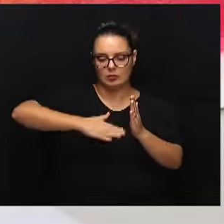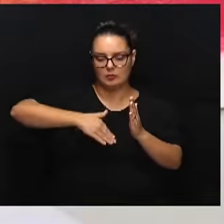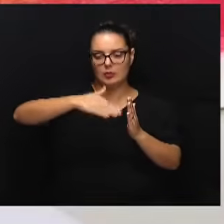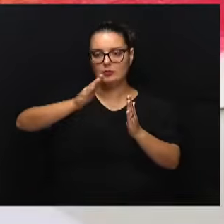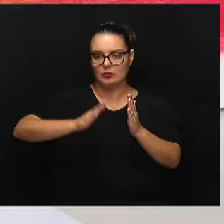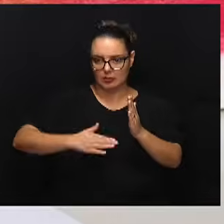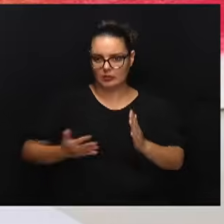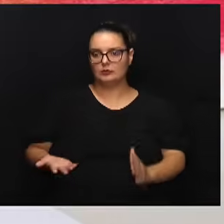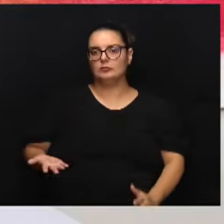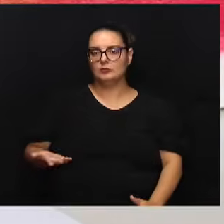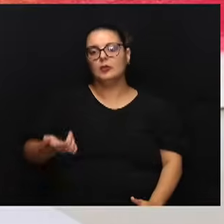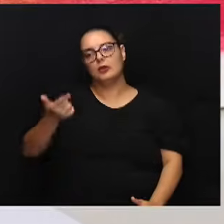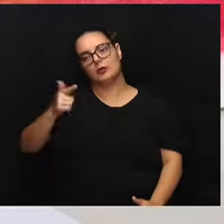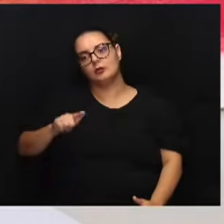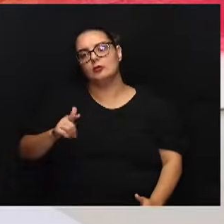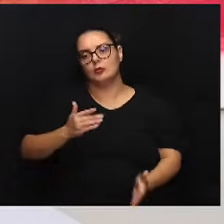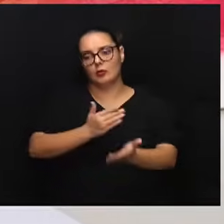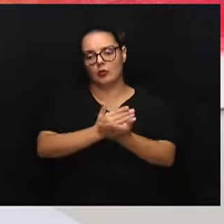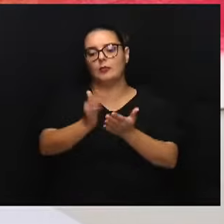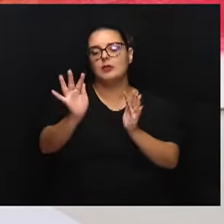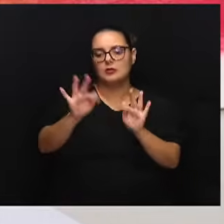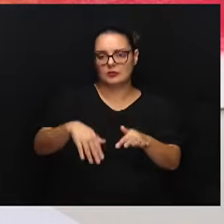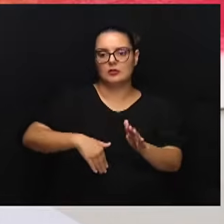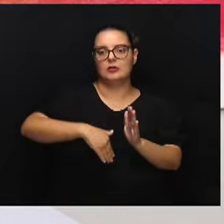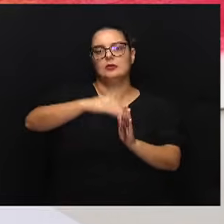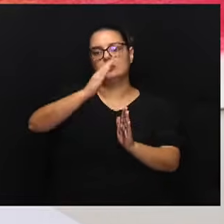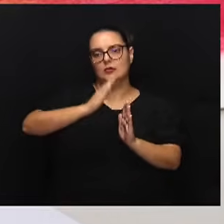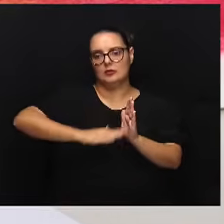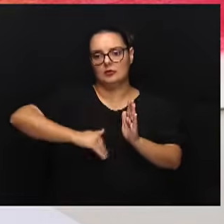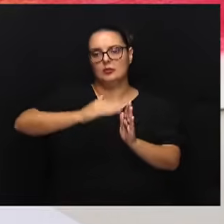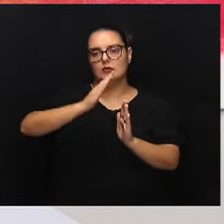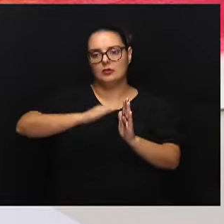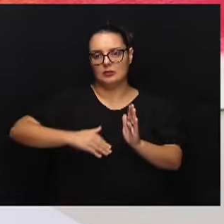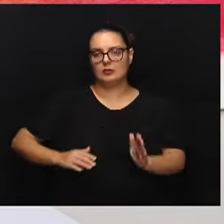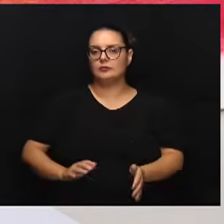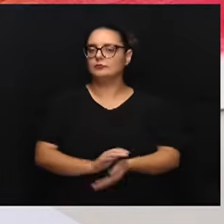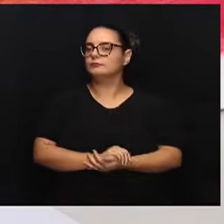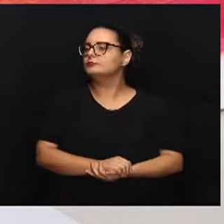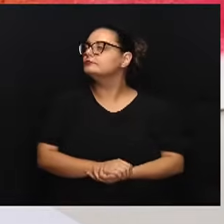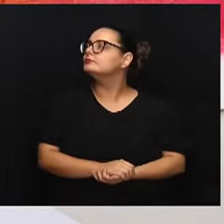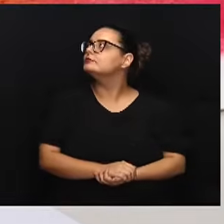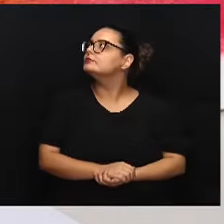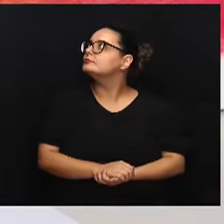aqui, é interessante vocês continuarem, sabe?